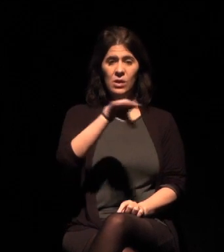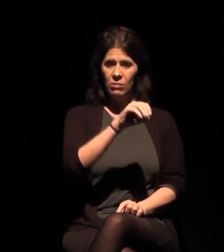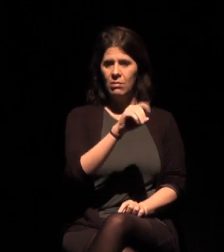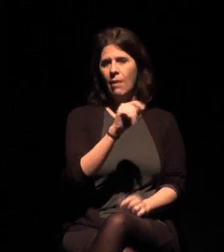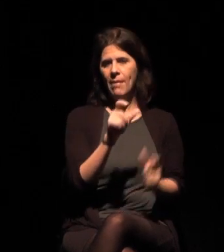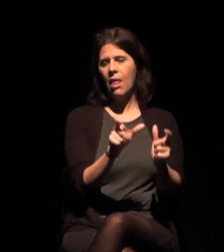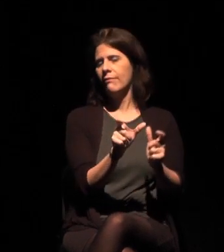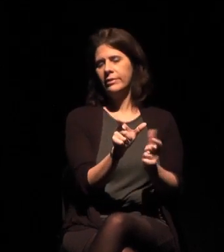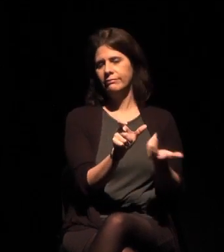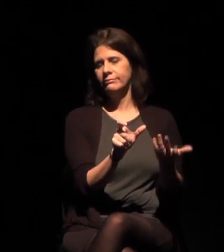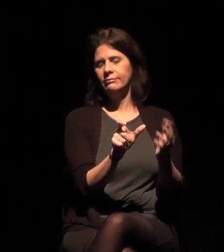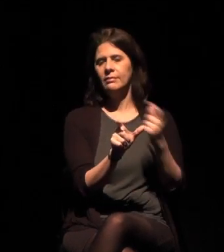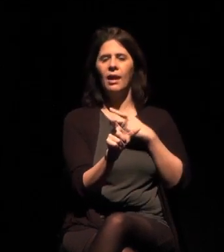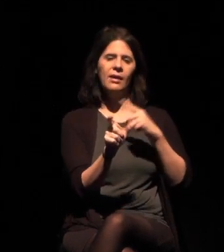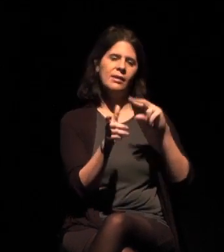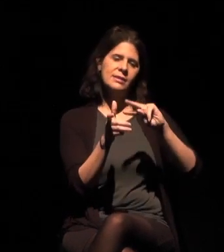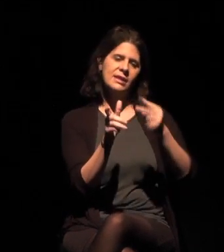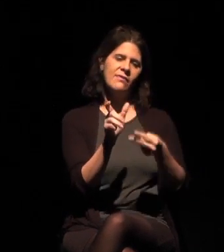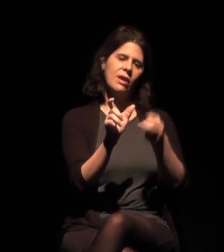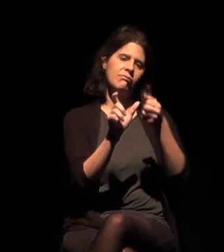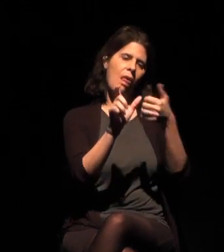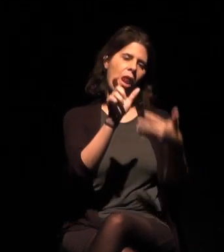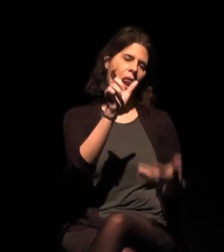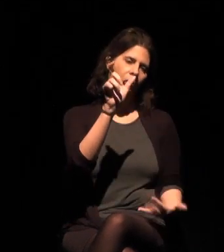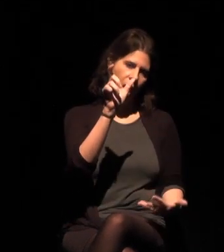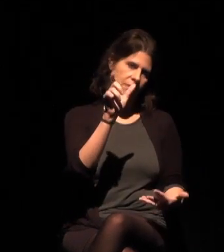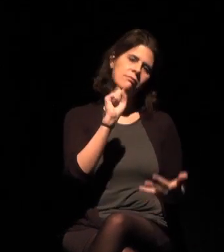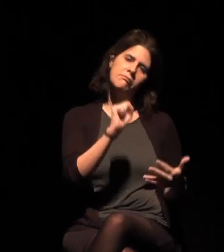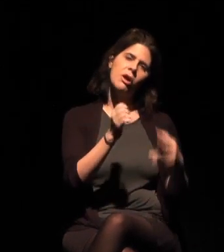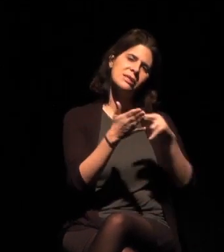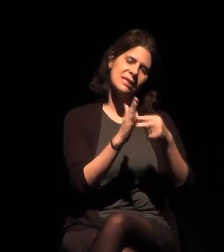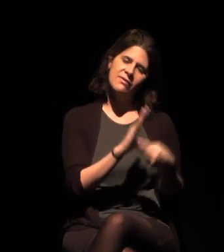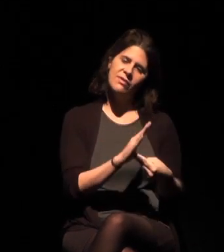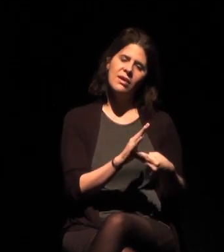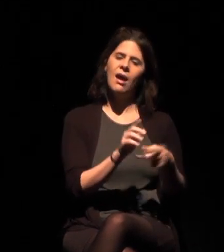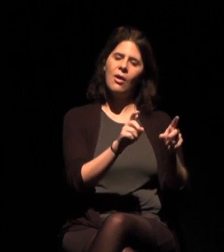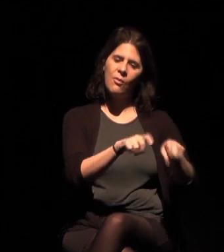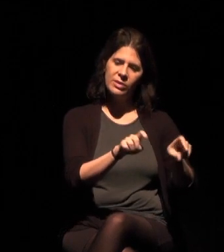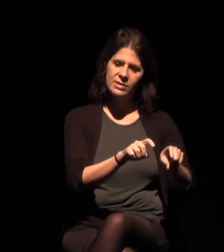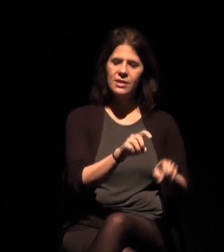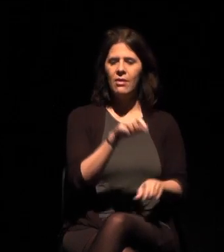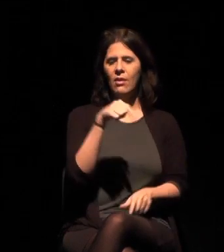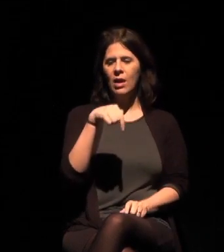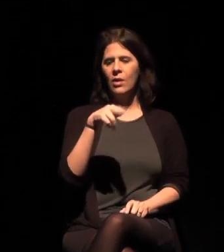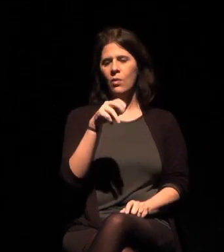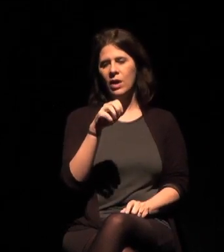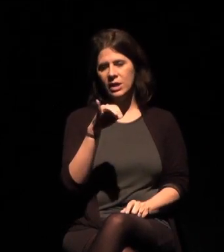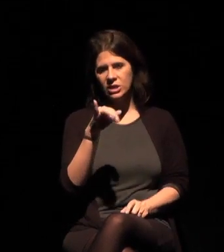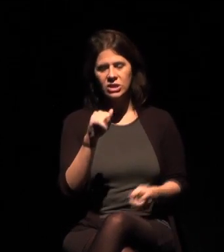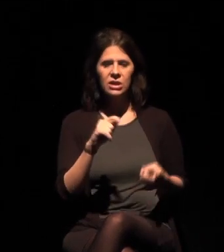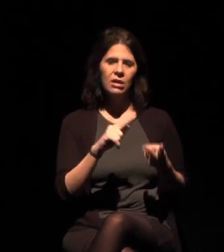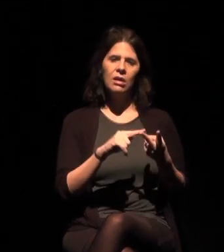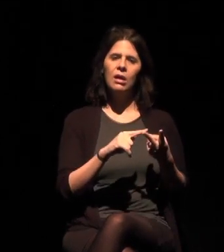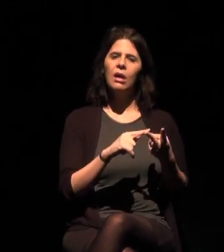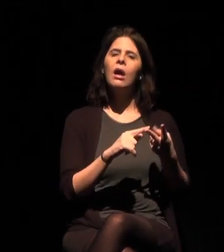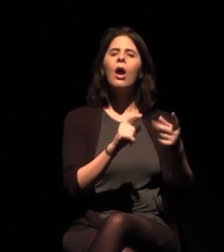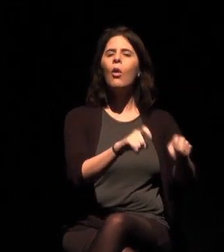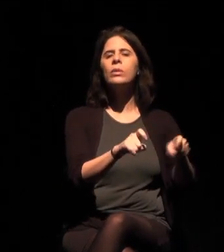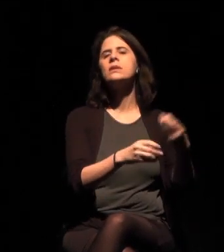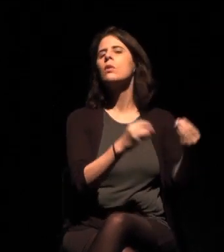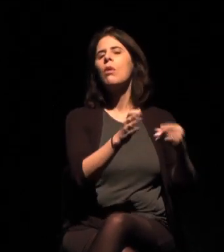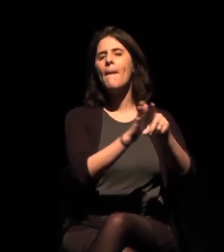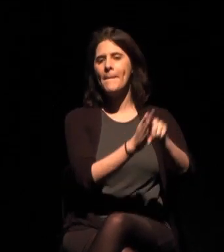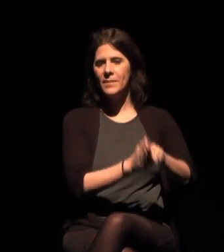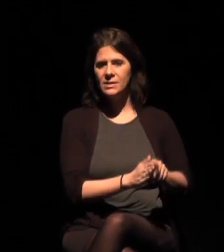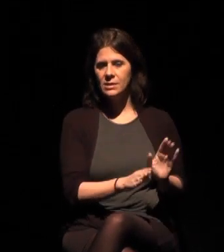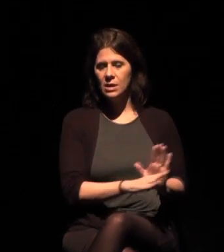você pode esquentar mecânica como é computação quântica pode significar diferentes maneiras de organizar a pesquisa pode significar diferentes maneiras